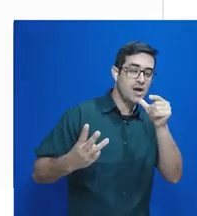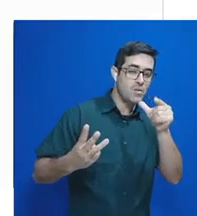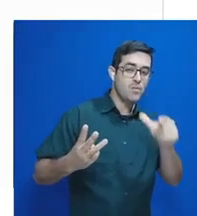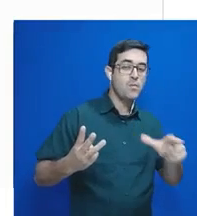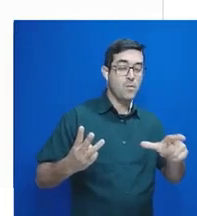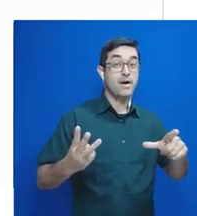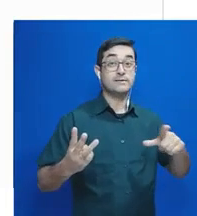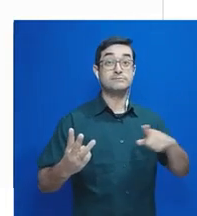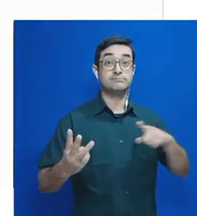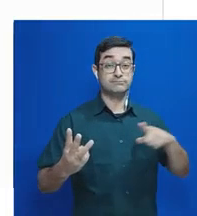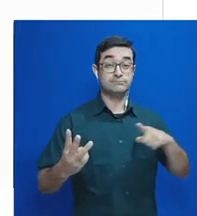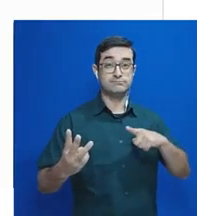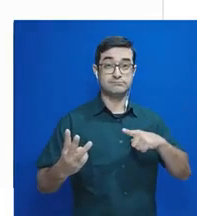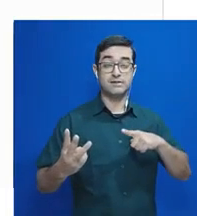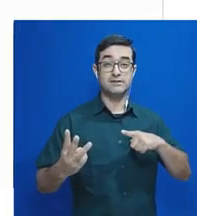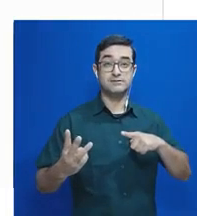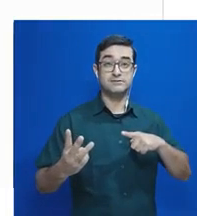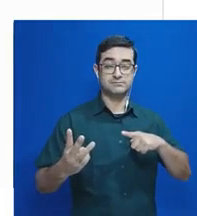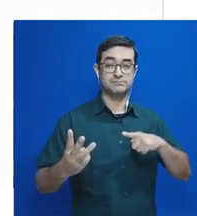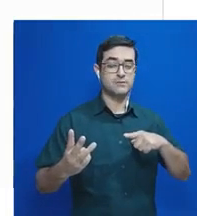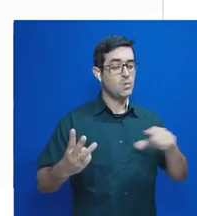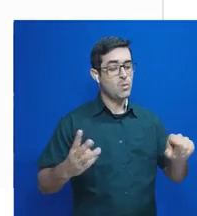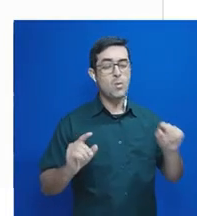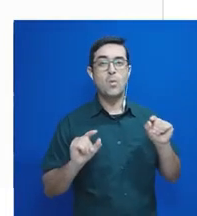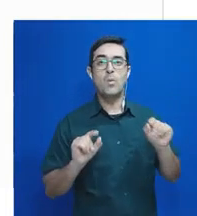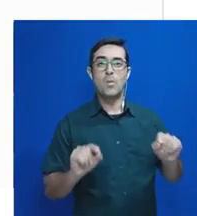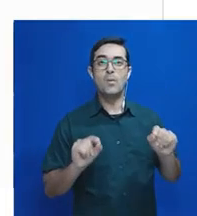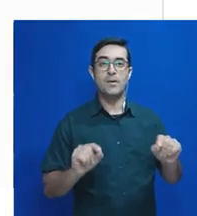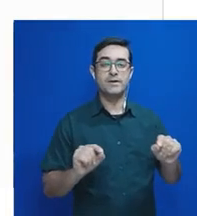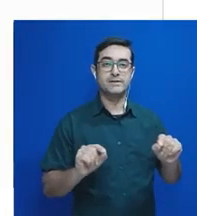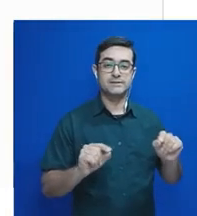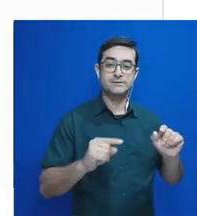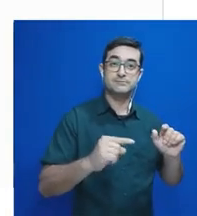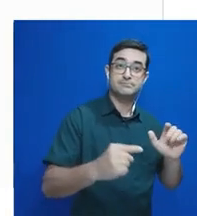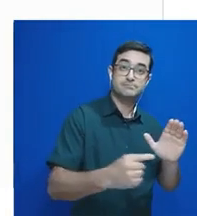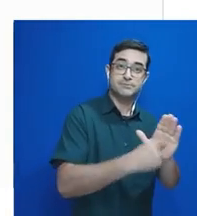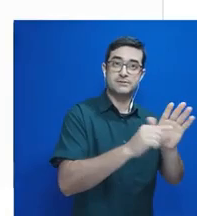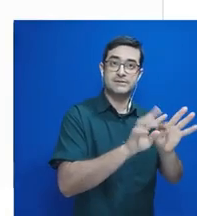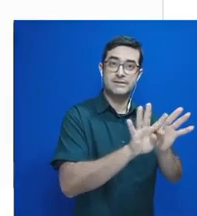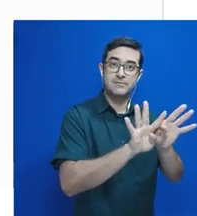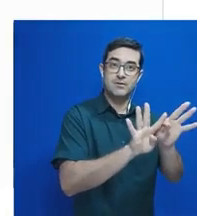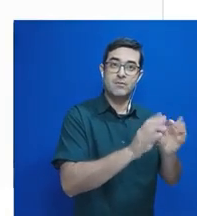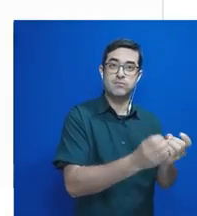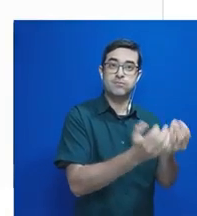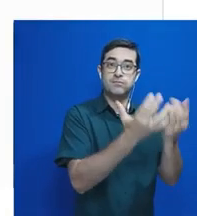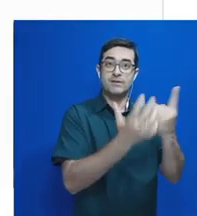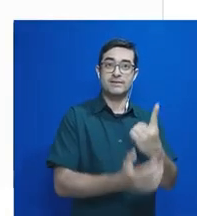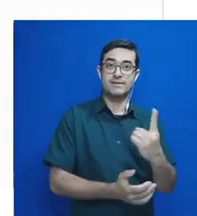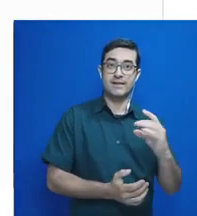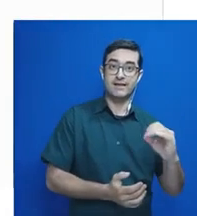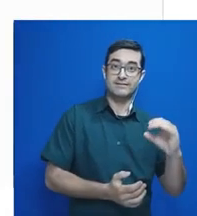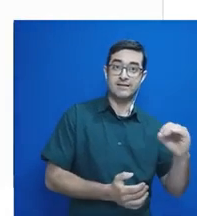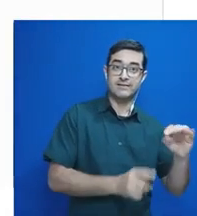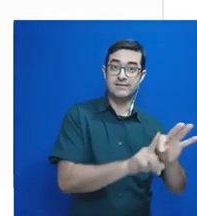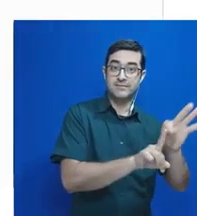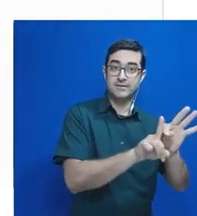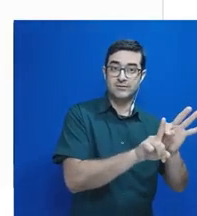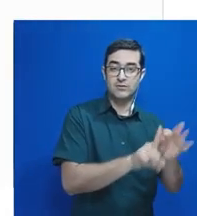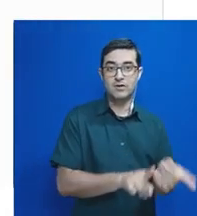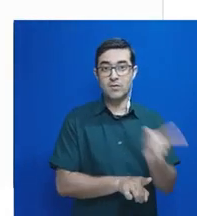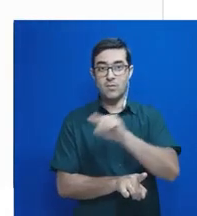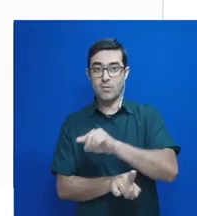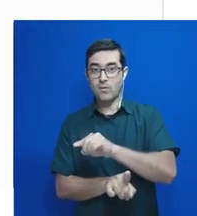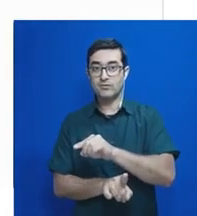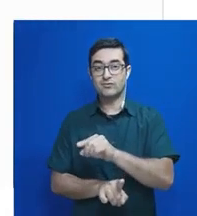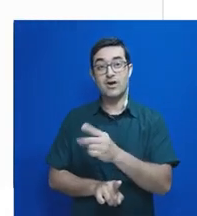Só que a água tem um ponto de ebulição de 100 graus Celsius e o clorometano é de 20 e poucos, né? Não